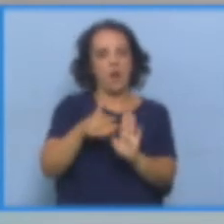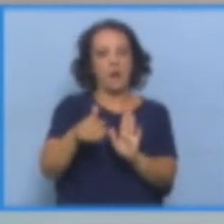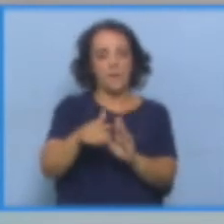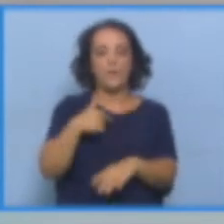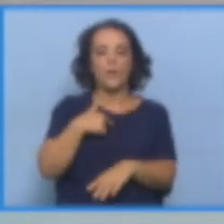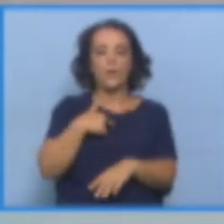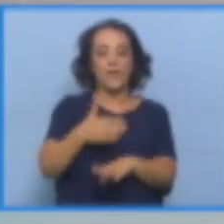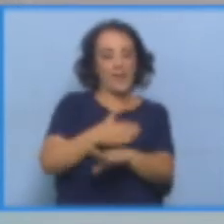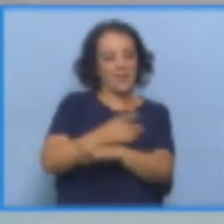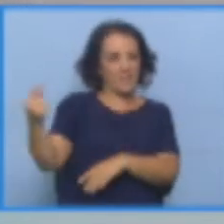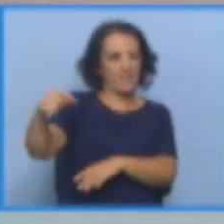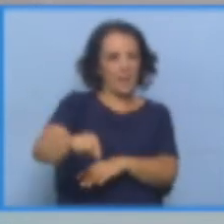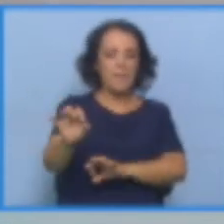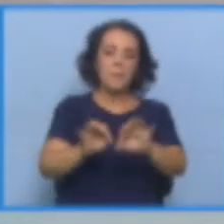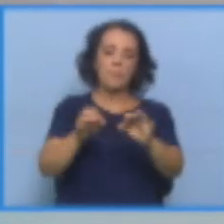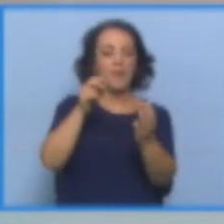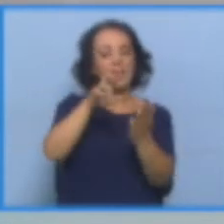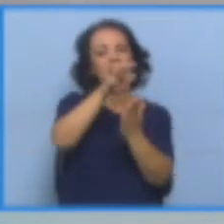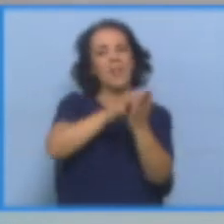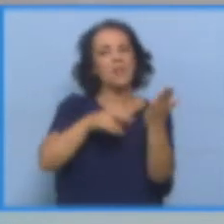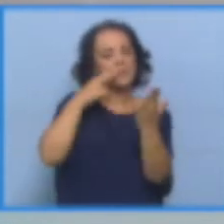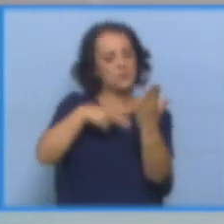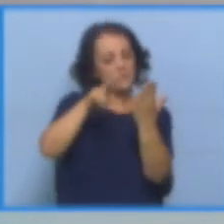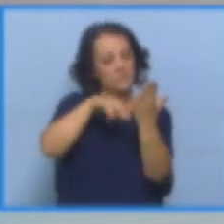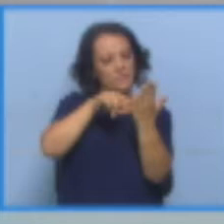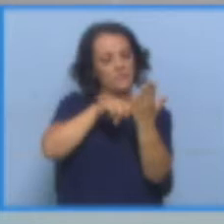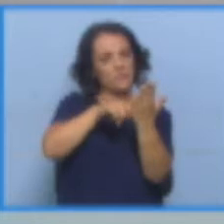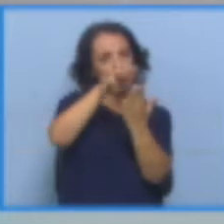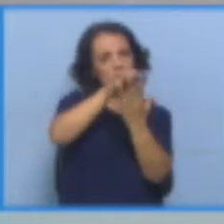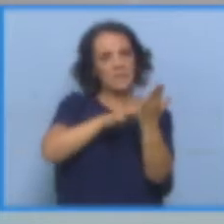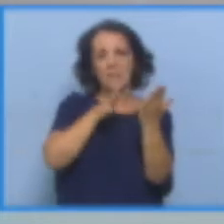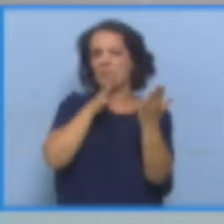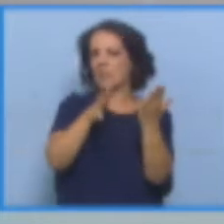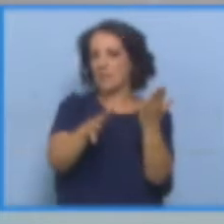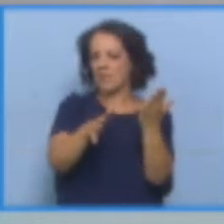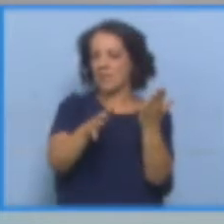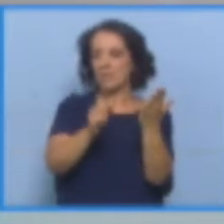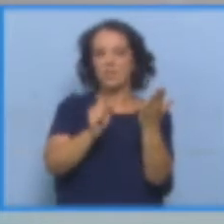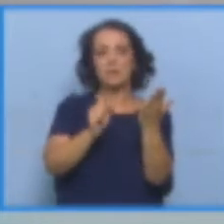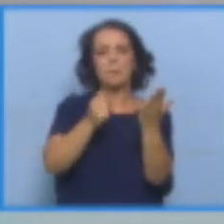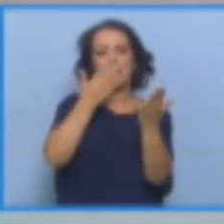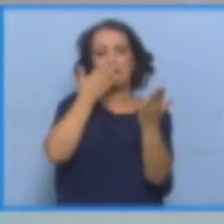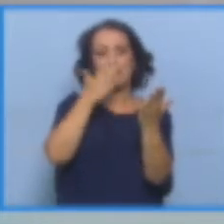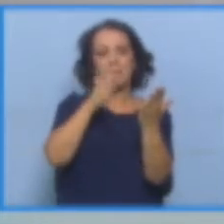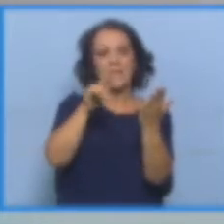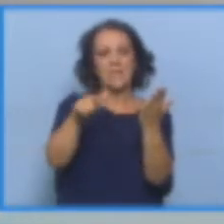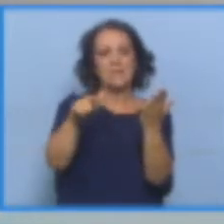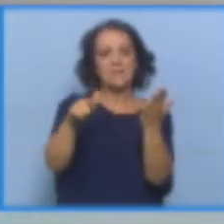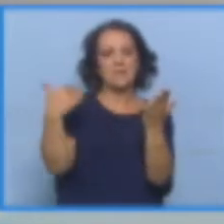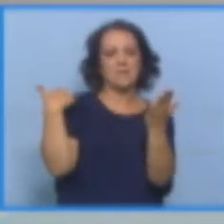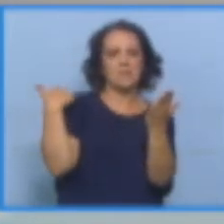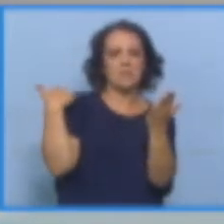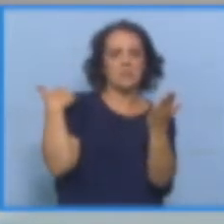isto, lendo o texto com atenção, o texto diz-nos... Parece que nos pode ser dirigido a nós hoje. Reparem,